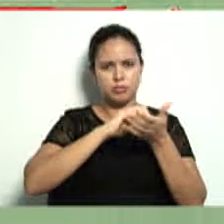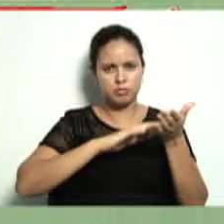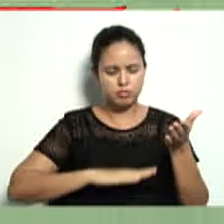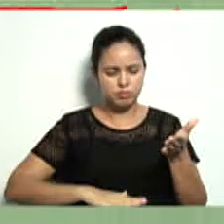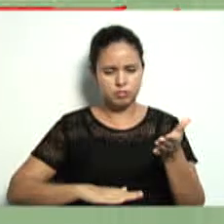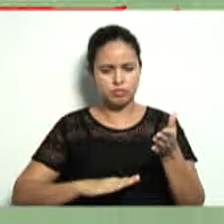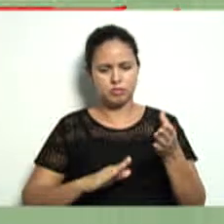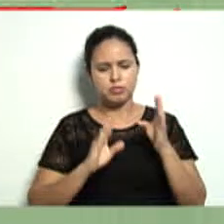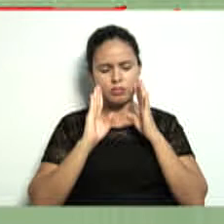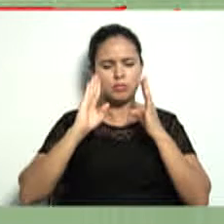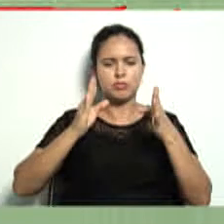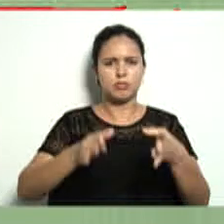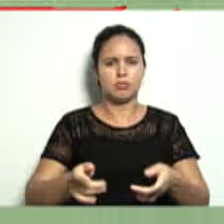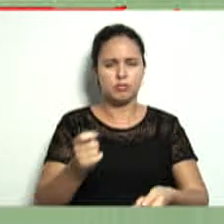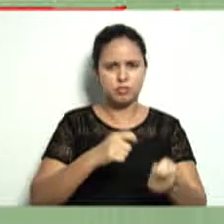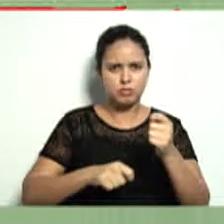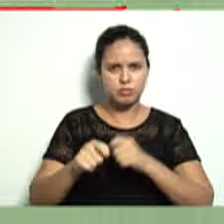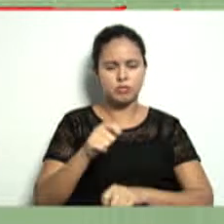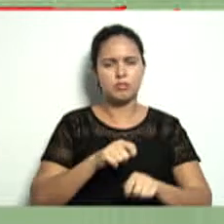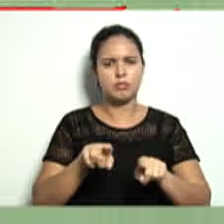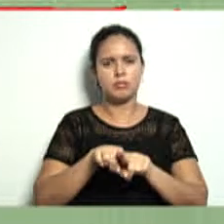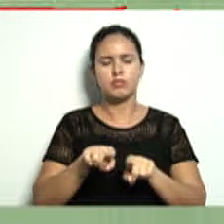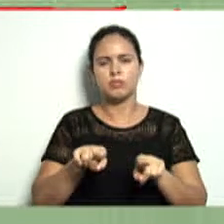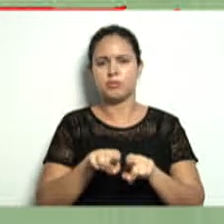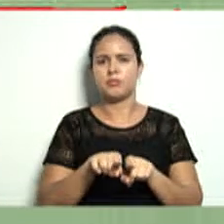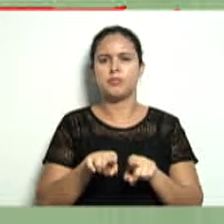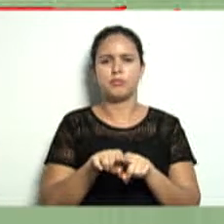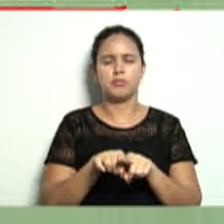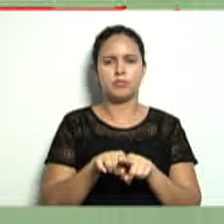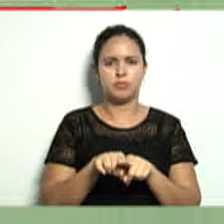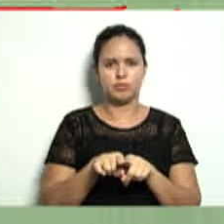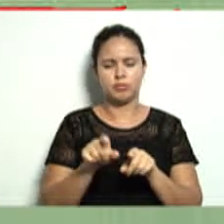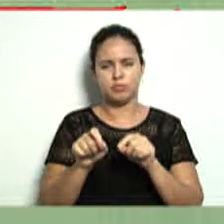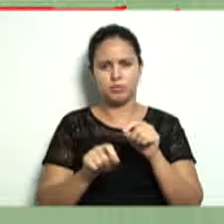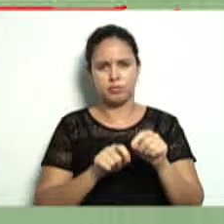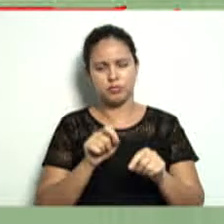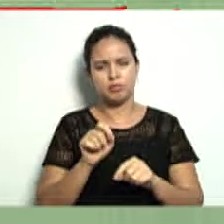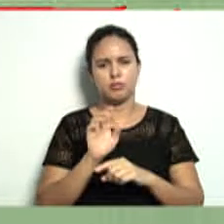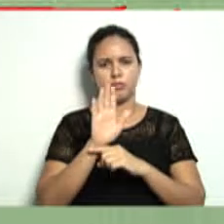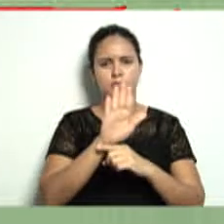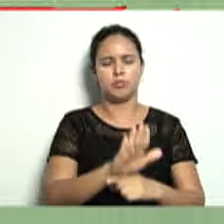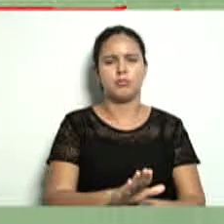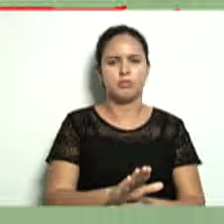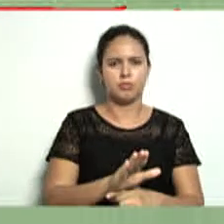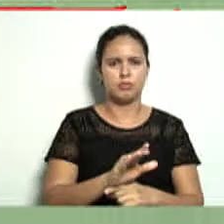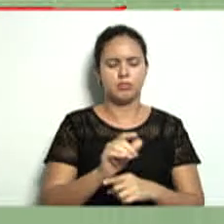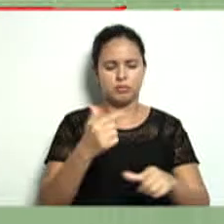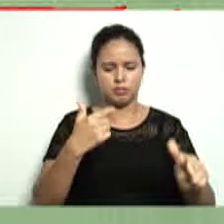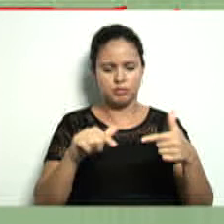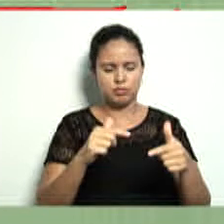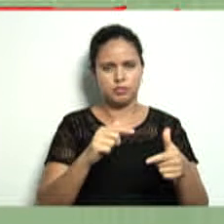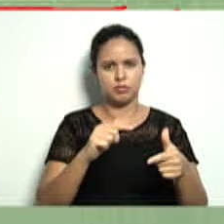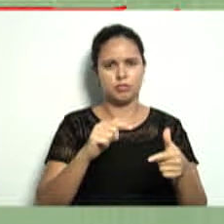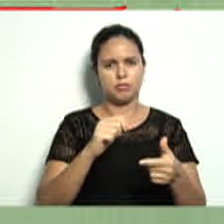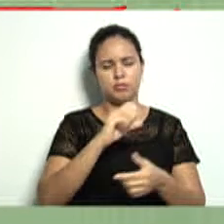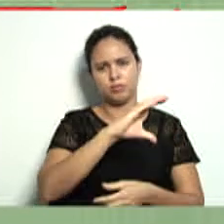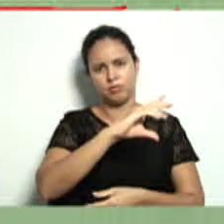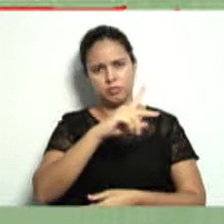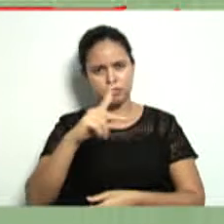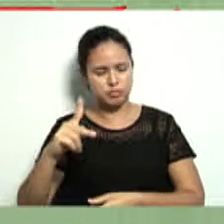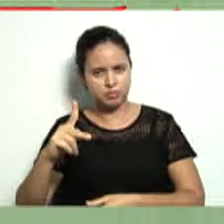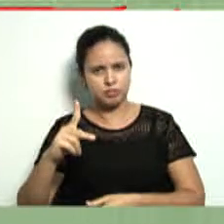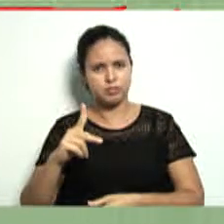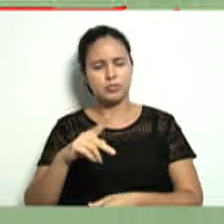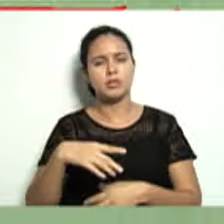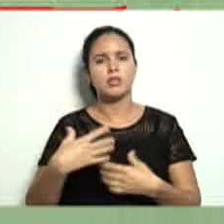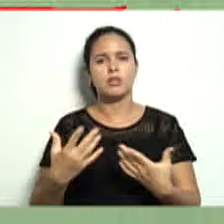direcionamento estratégico e conceder efetividade e eficiência às operações. Está correta e os controles têm